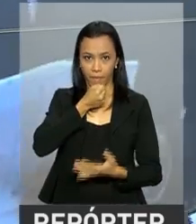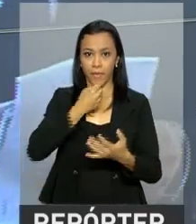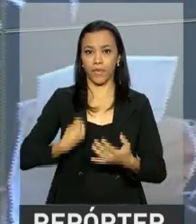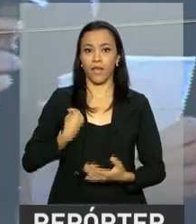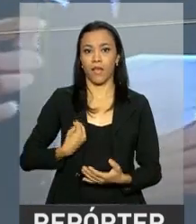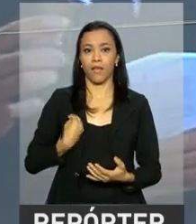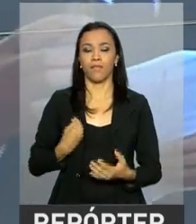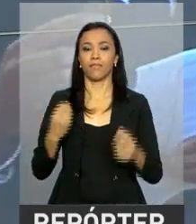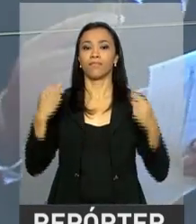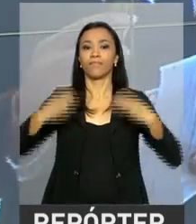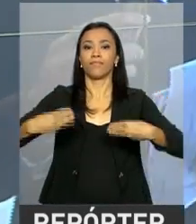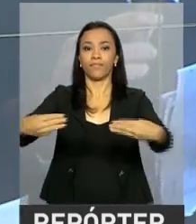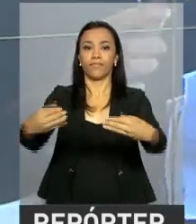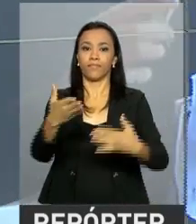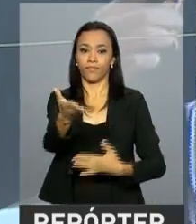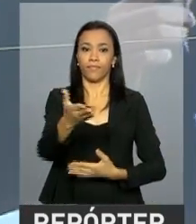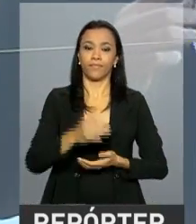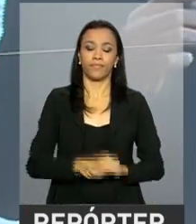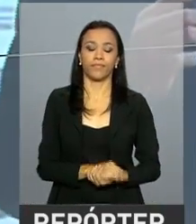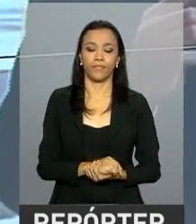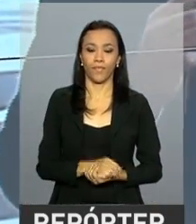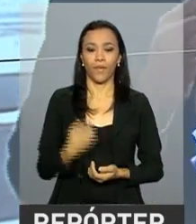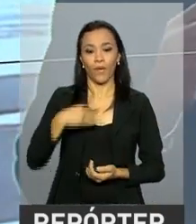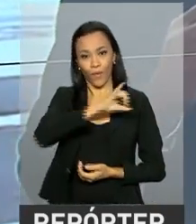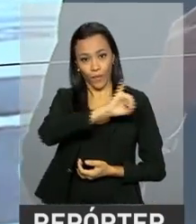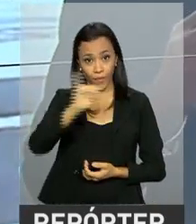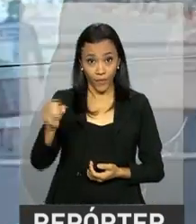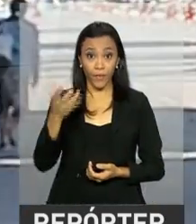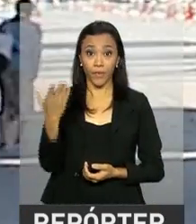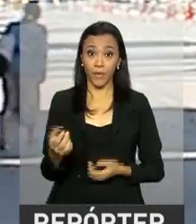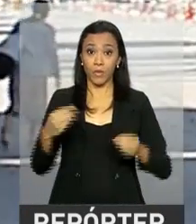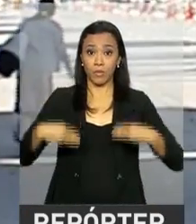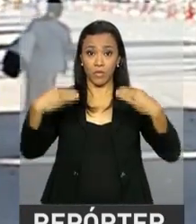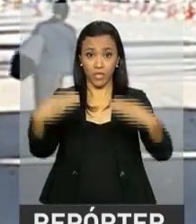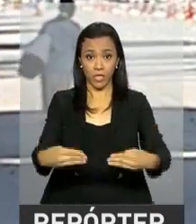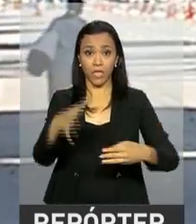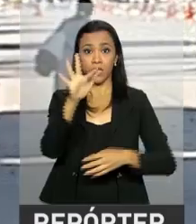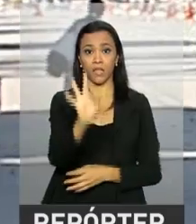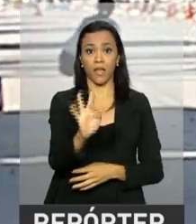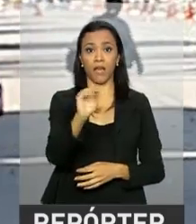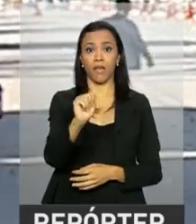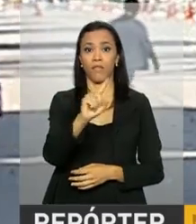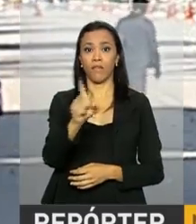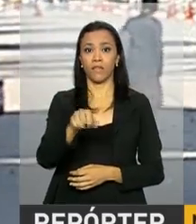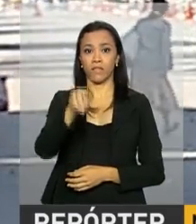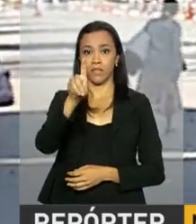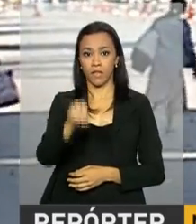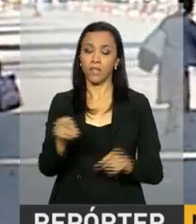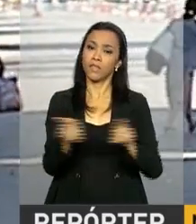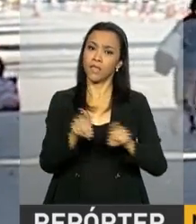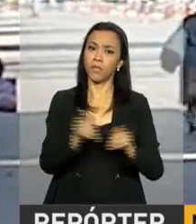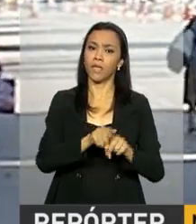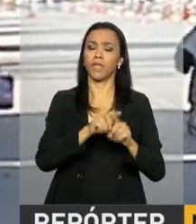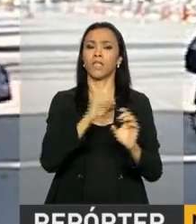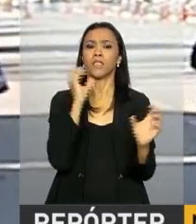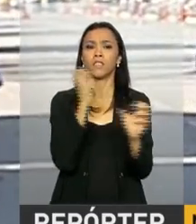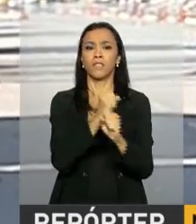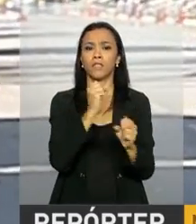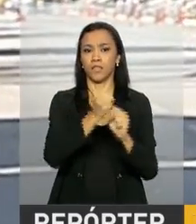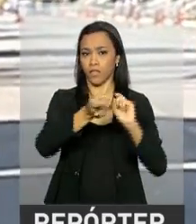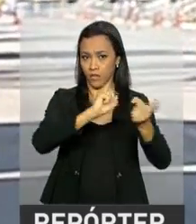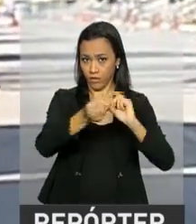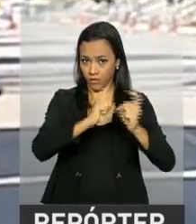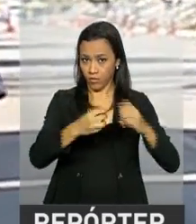Ministérios oi Nei oô Renata os Ministérios da fazenda e do planejamento estão concluindo o projeto de